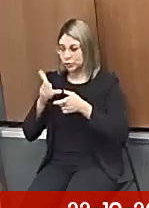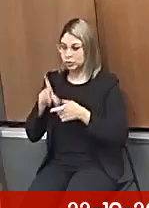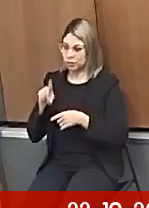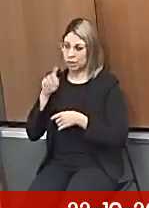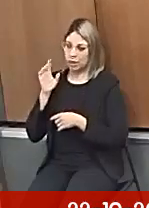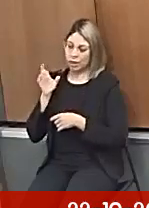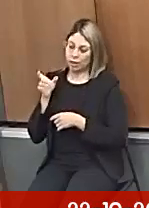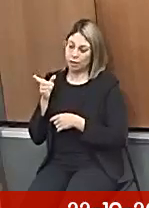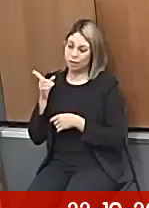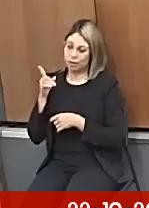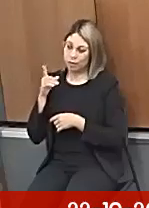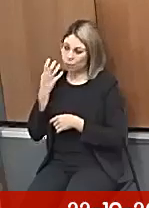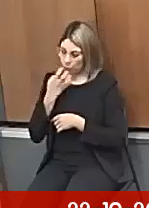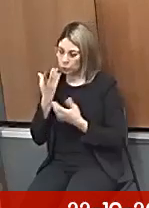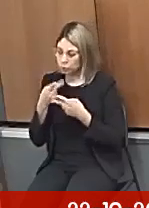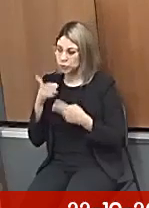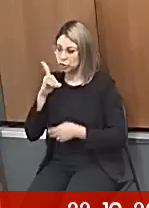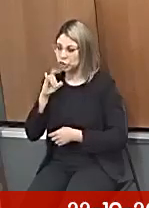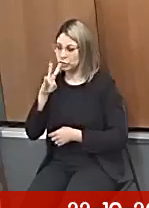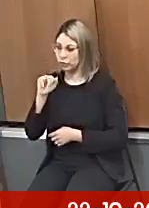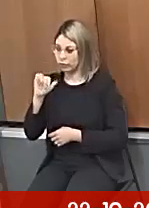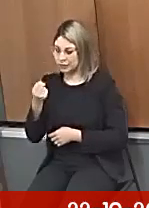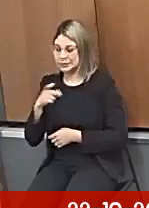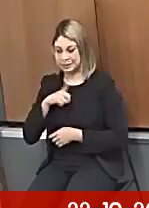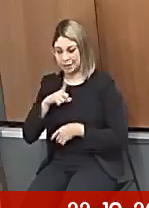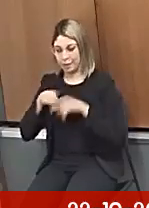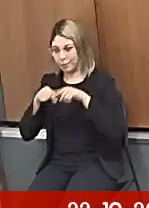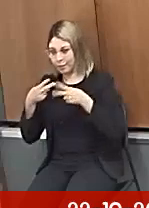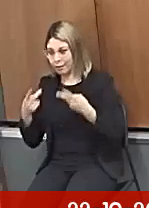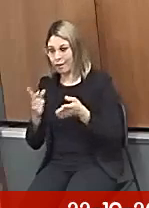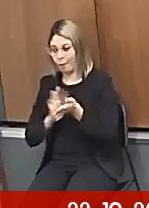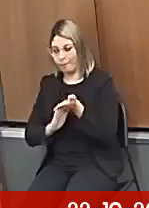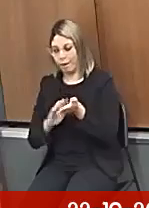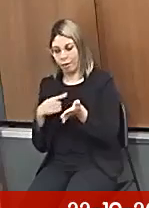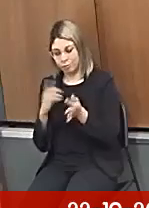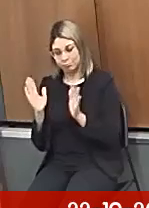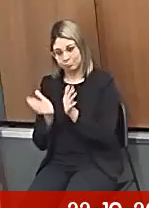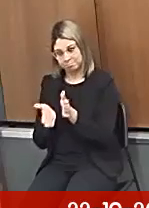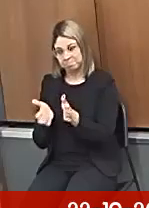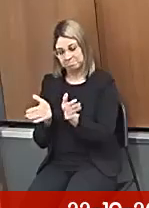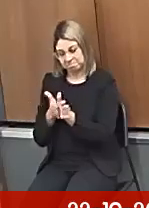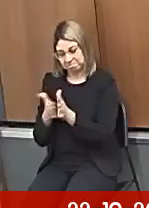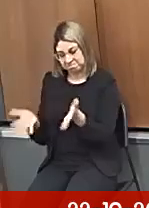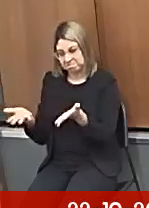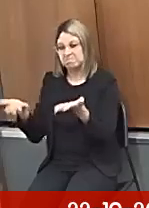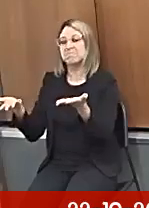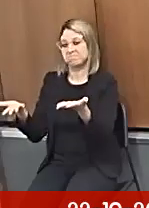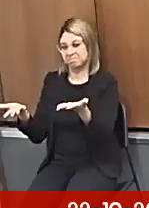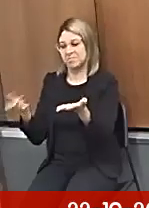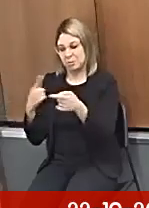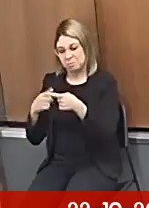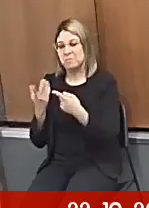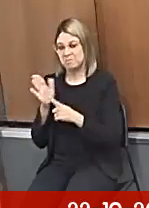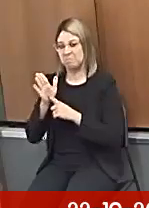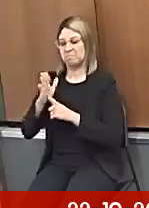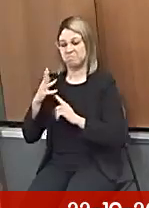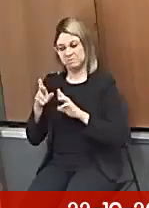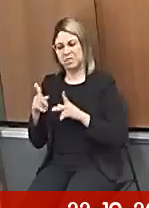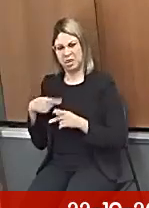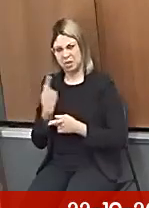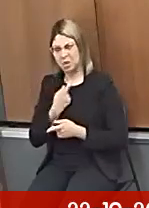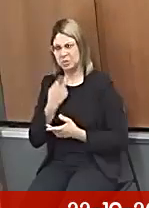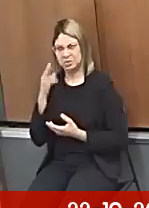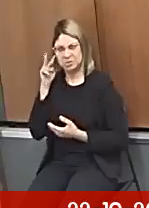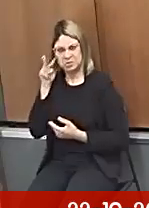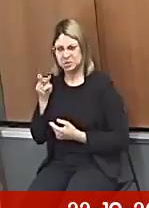iniciativa, foi feito todo o material em braille, a gente está aí parabenizando, porque eu acho que é realmente algo diferenciado que a gente